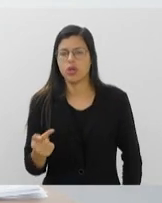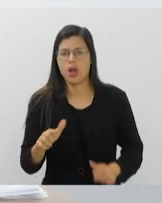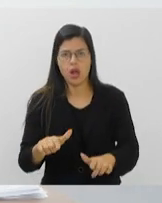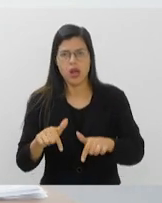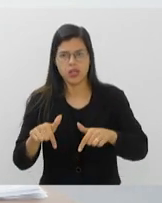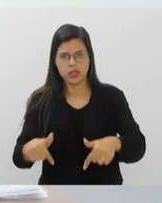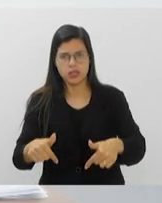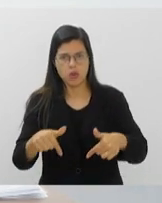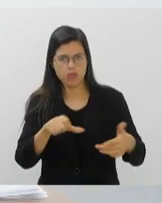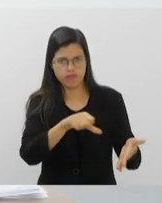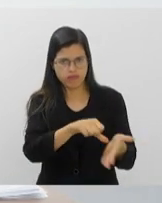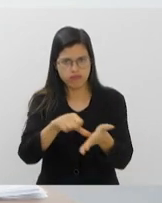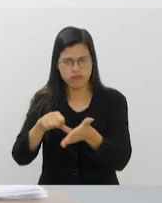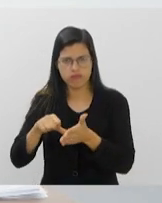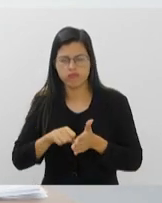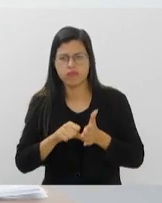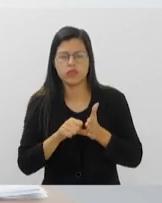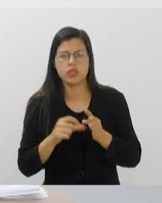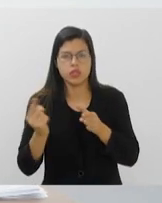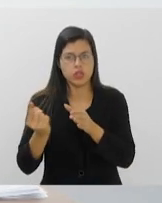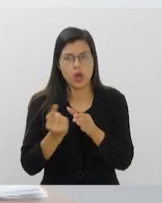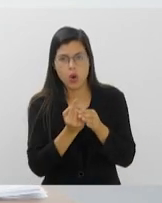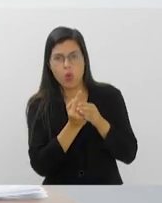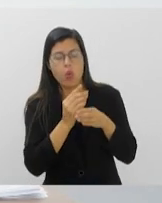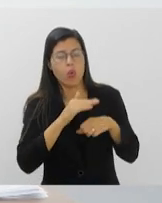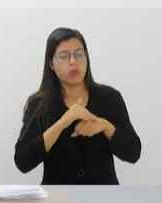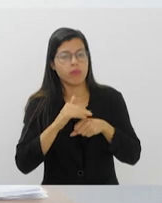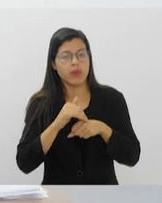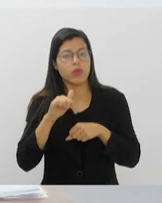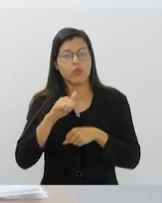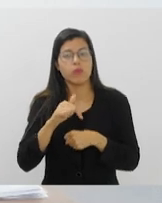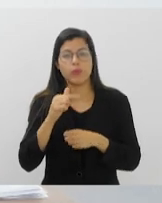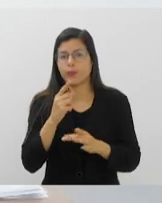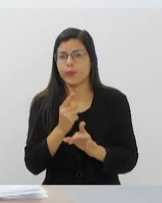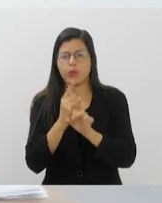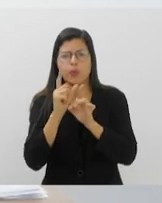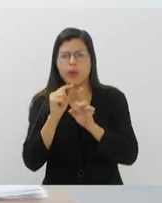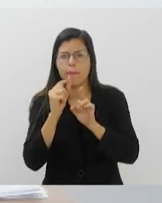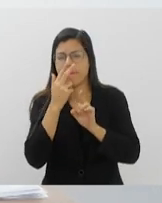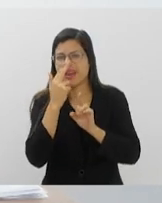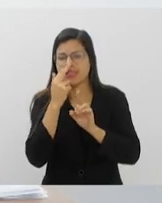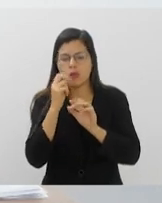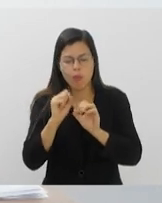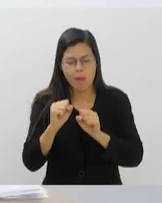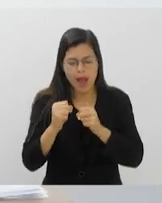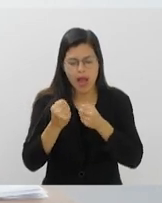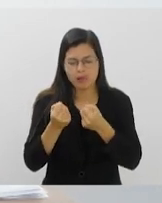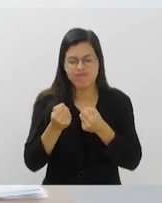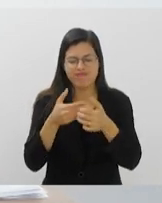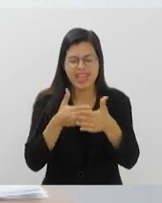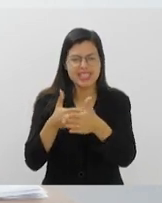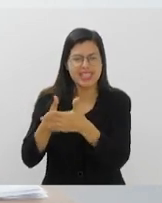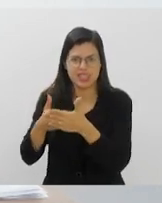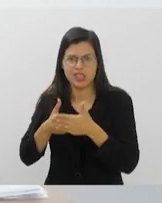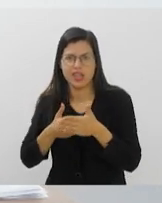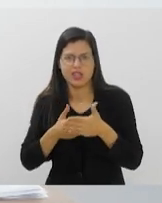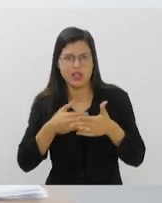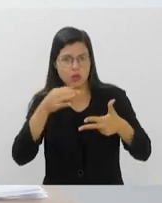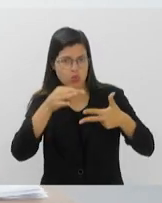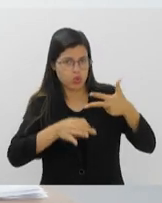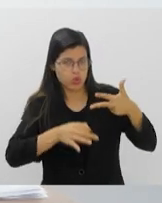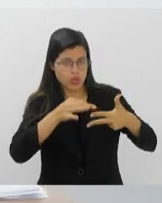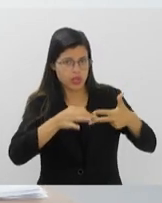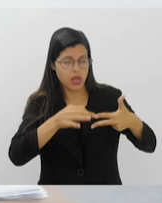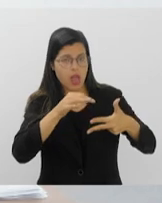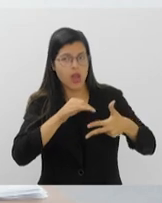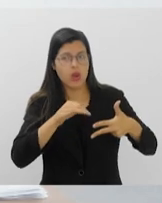nas unidades de acolhimento a gente encontrou resistência eh de uma parte do Judiciário e uma parte do Ministério